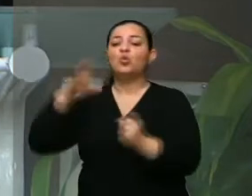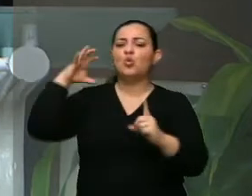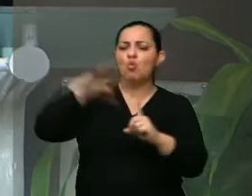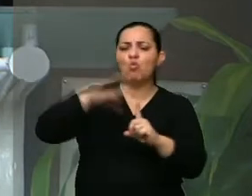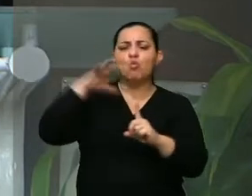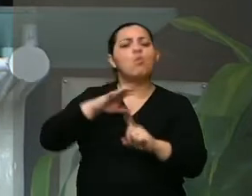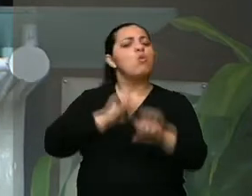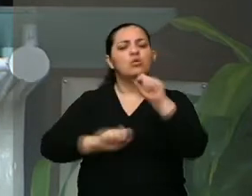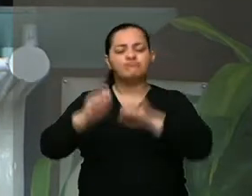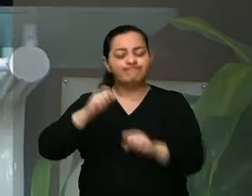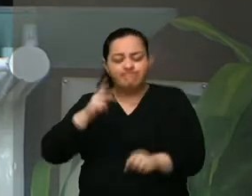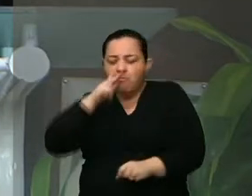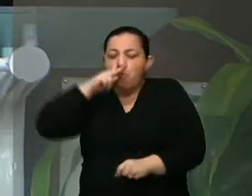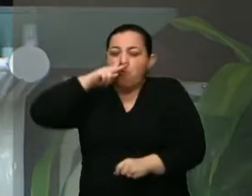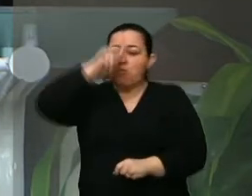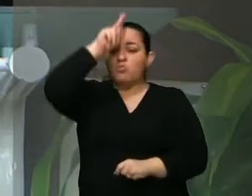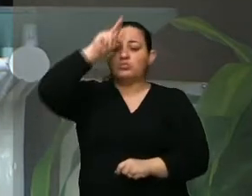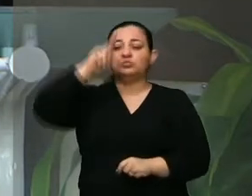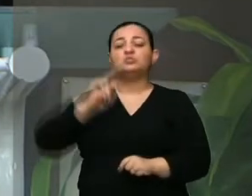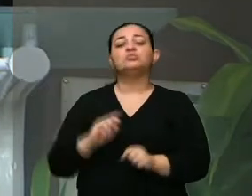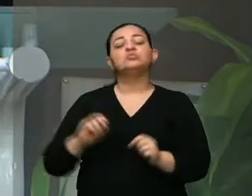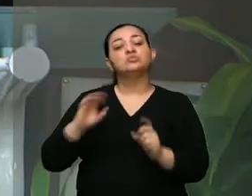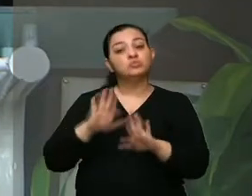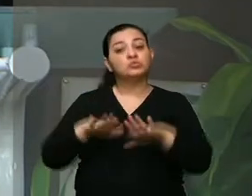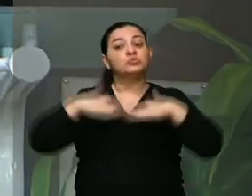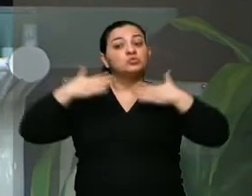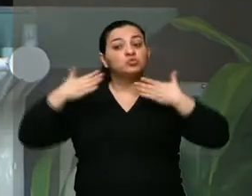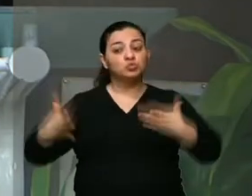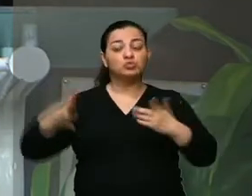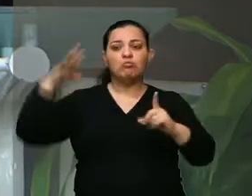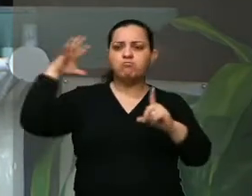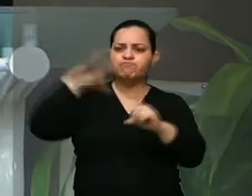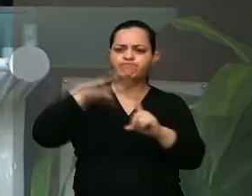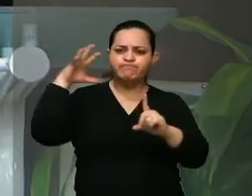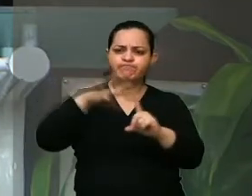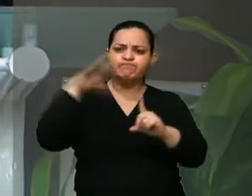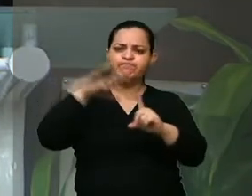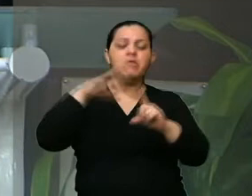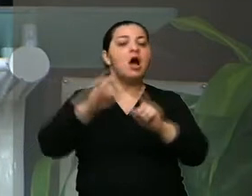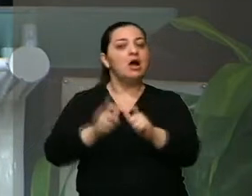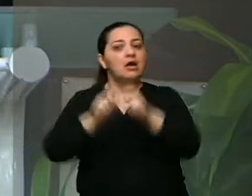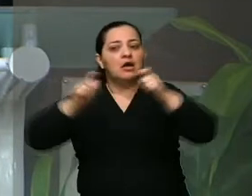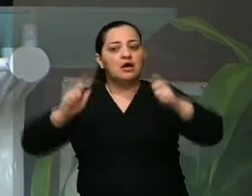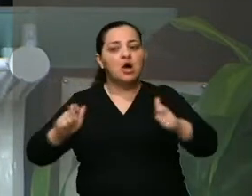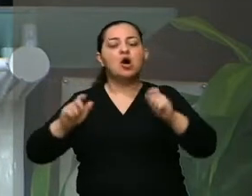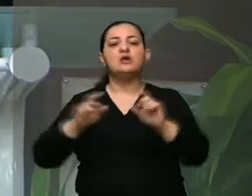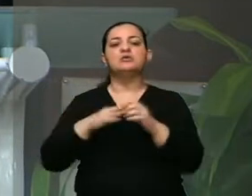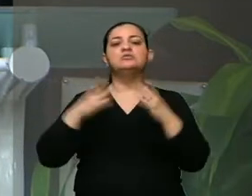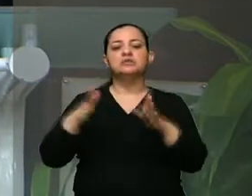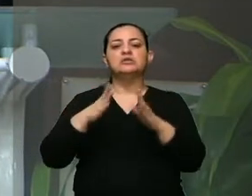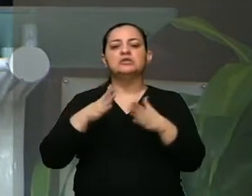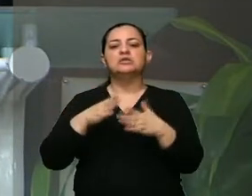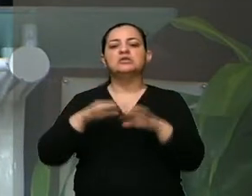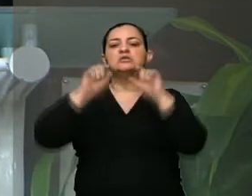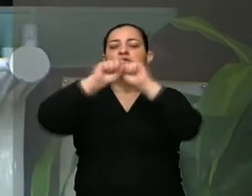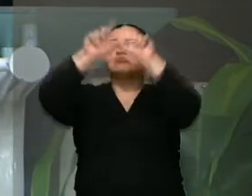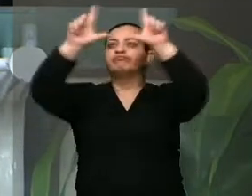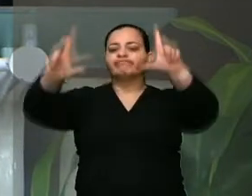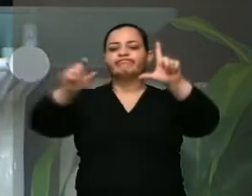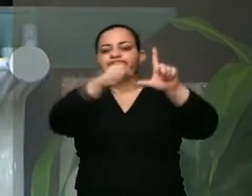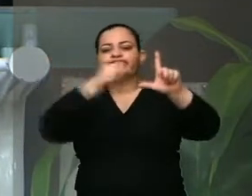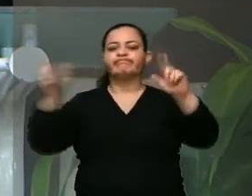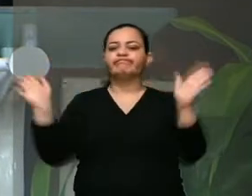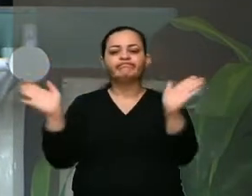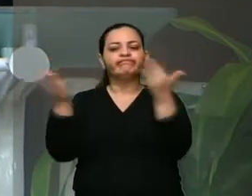vai ser muito forte e quando a pressão vier e essa porta tiver uma placa escrito ali